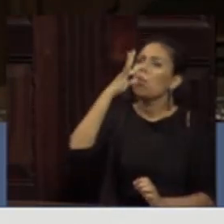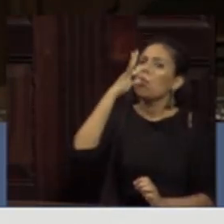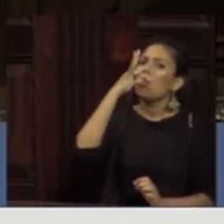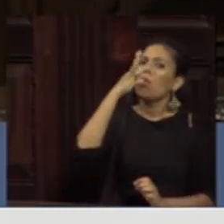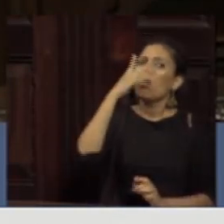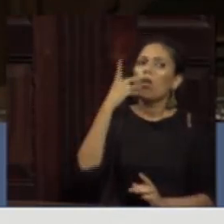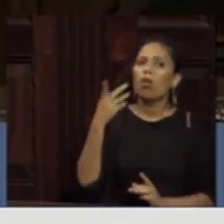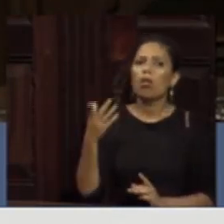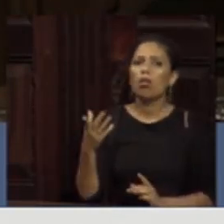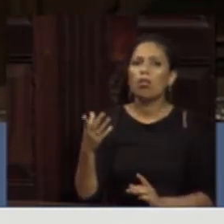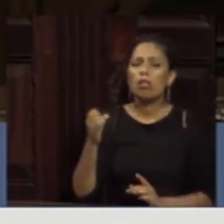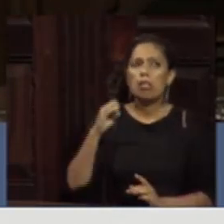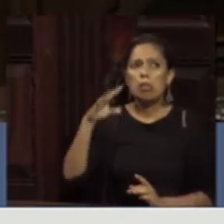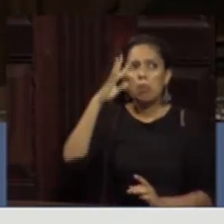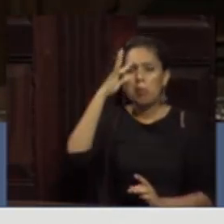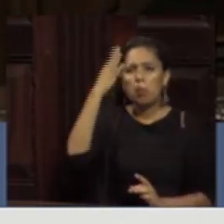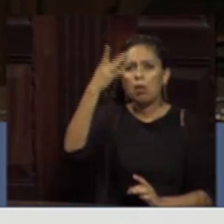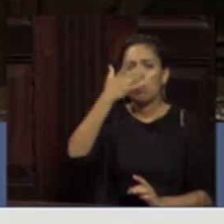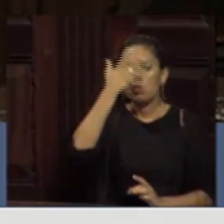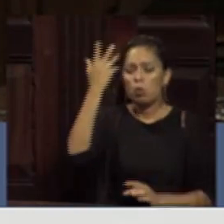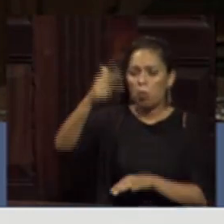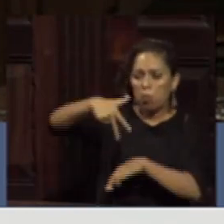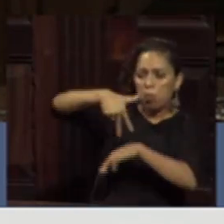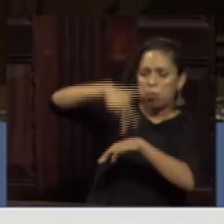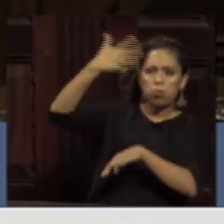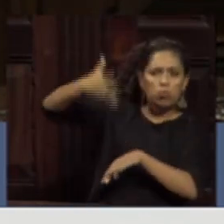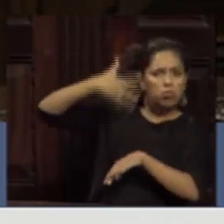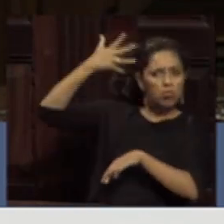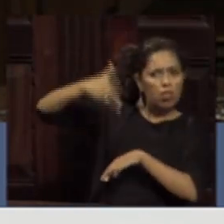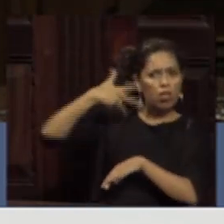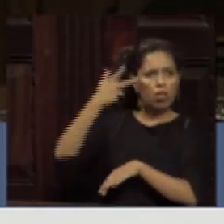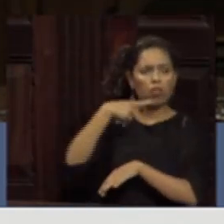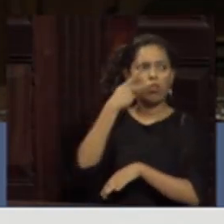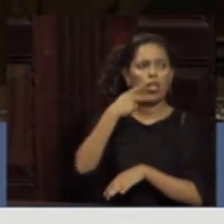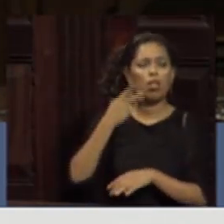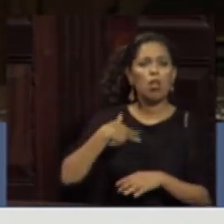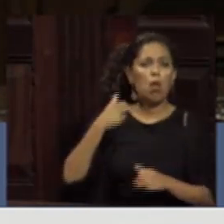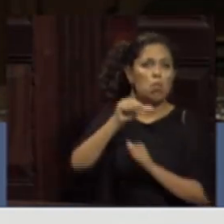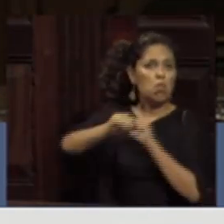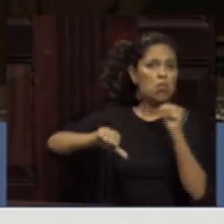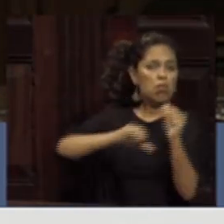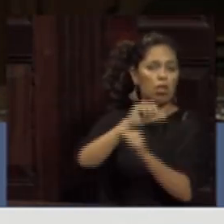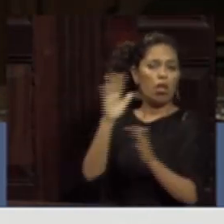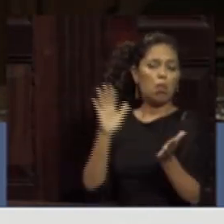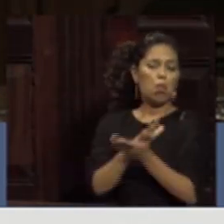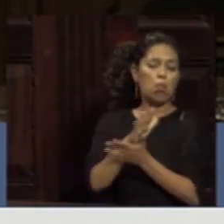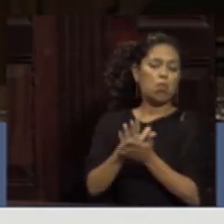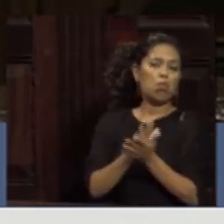quando alguém faz um discurso que diz assim: eu não mudo.